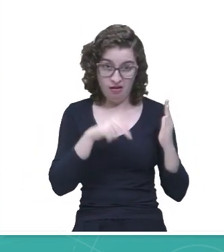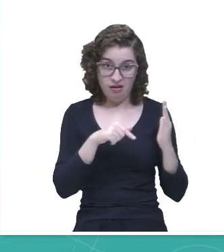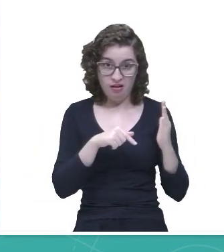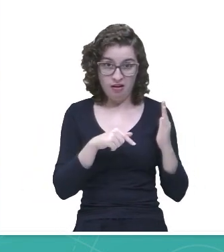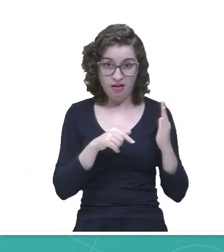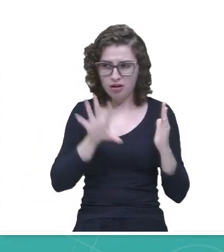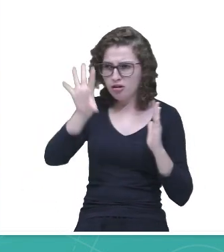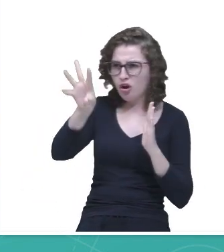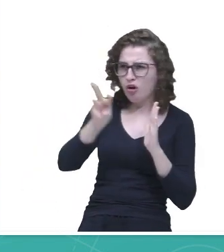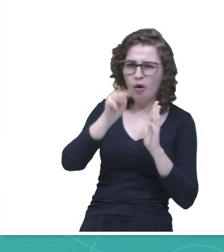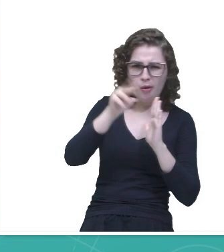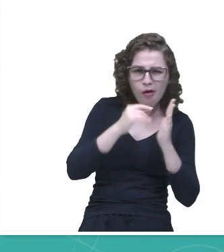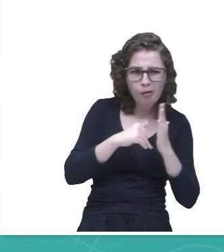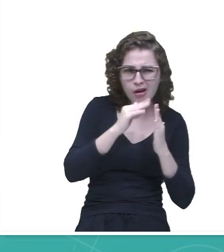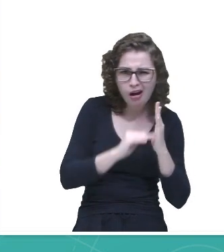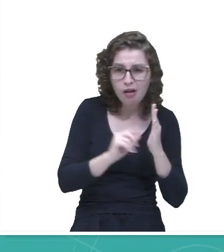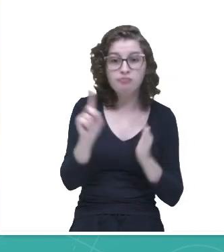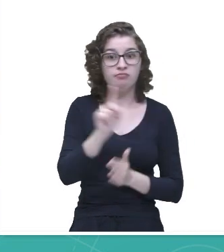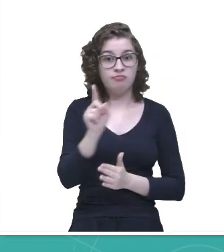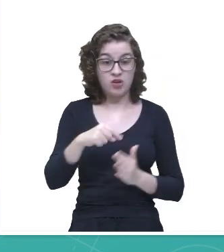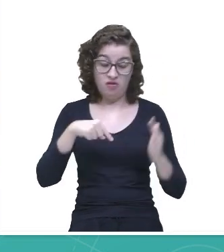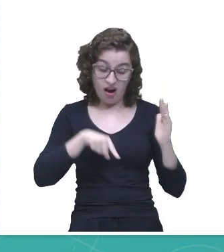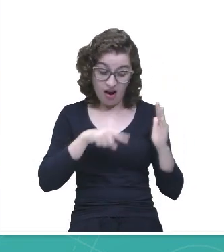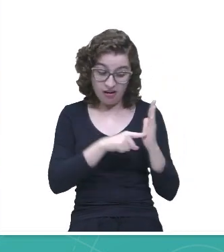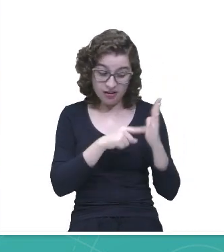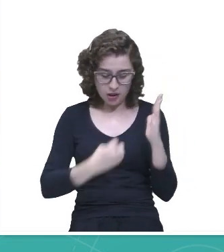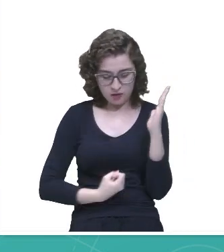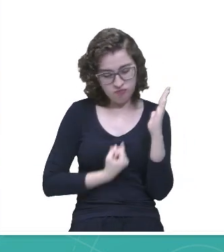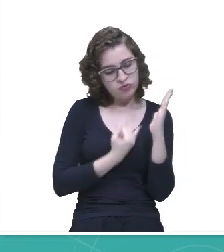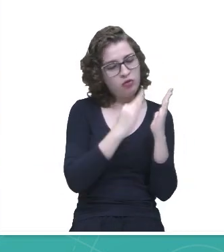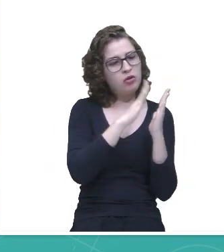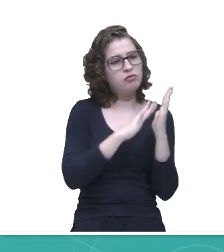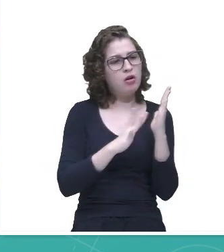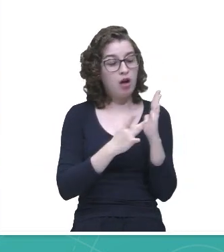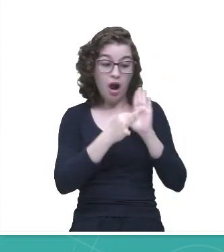cercavam, os expressionistas colocam em suas obras as próprias